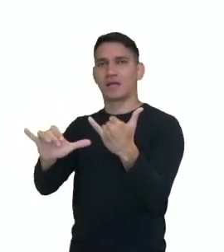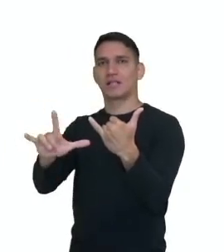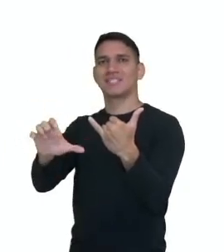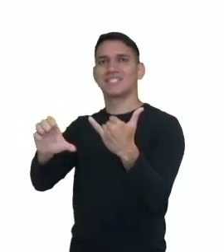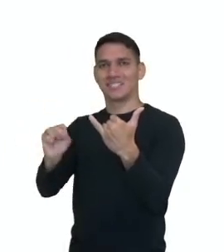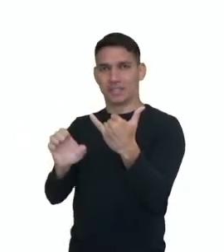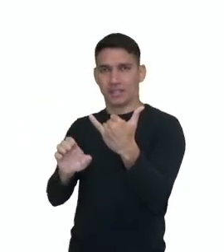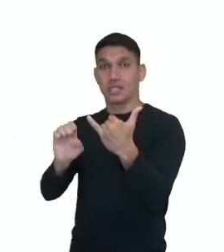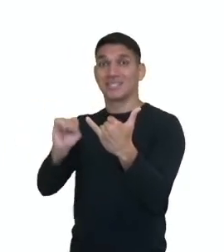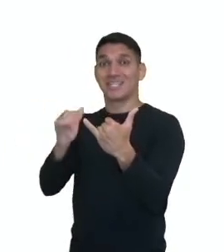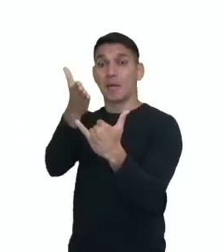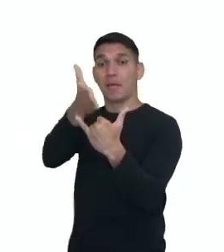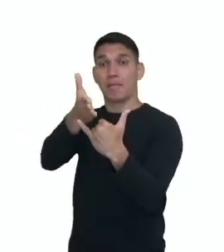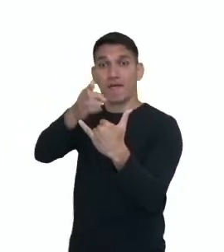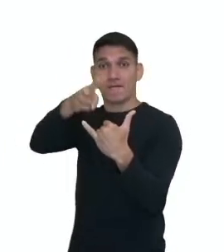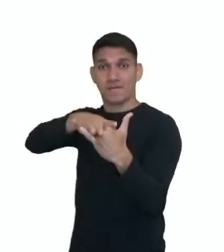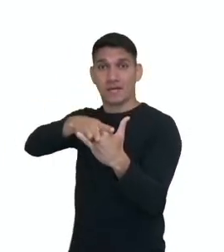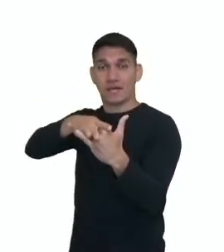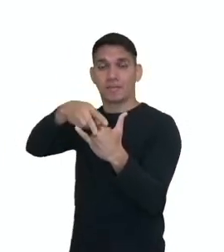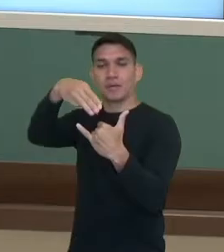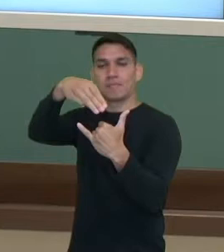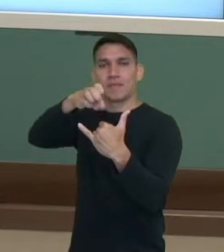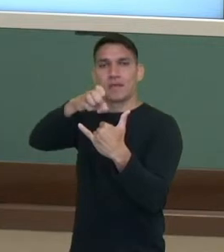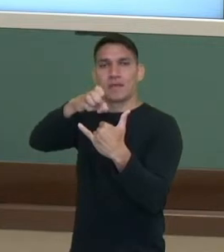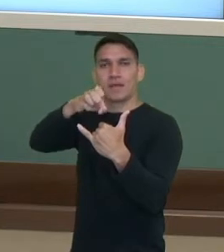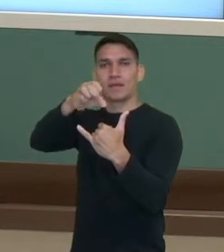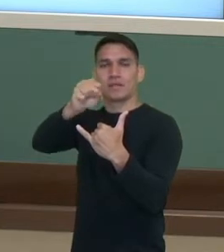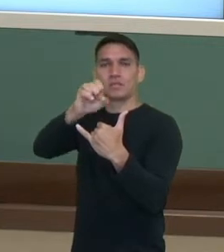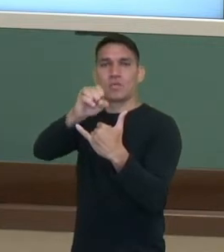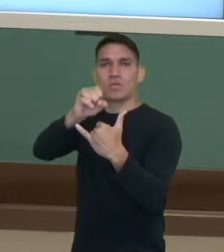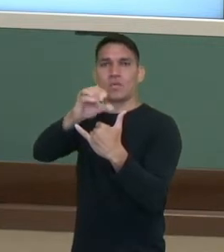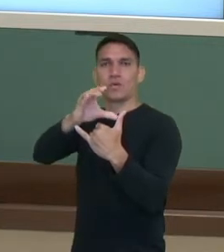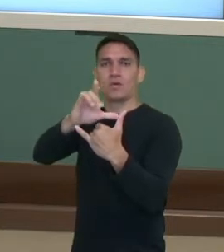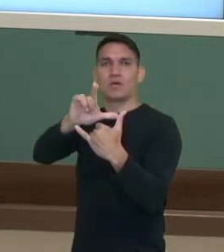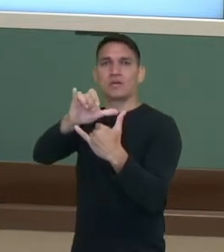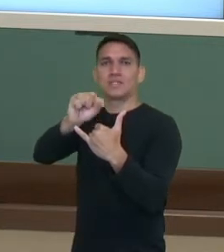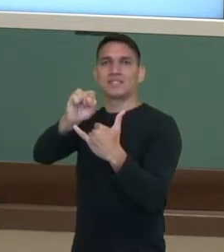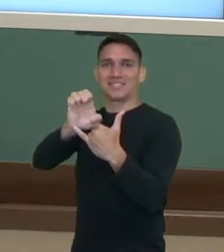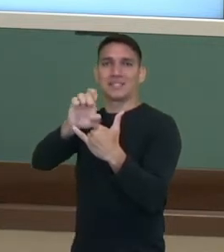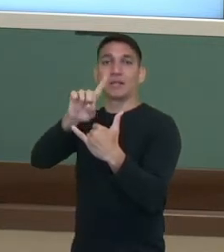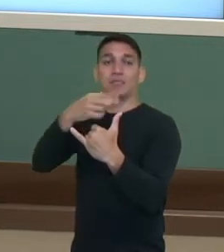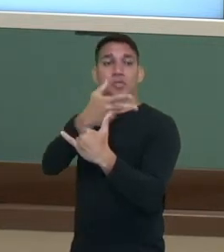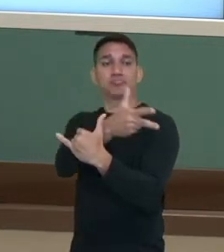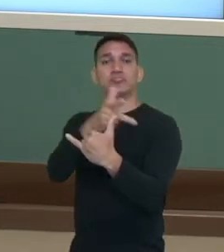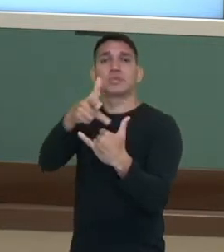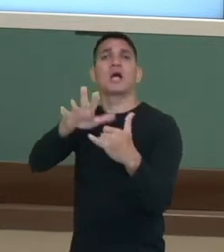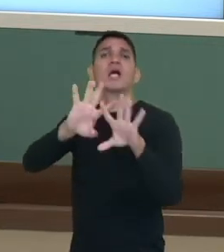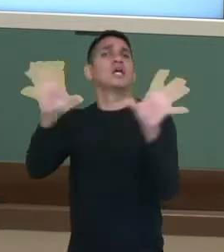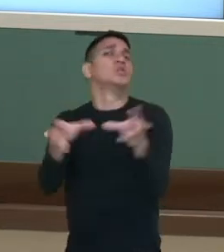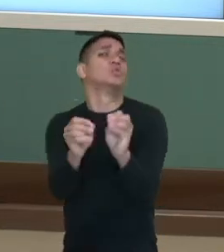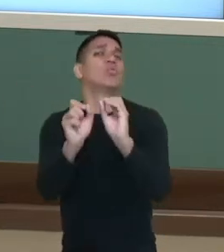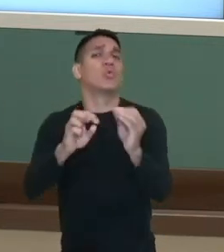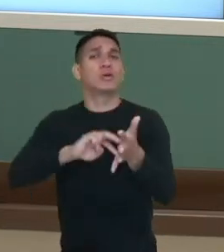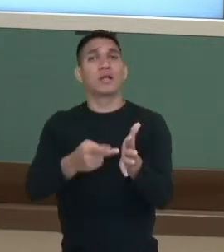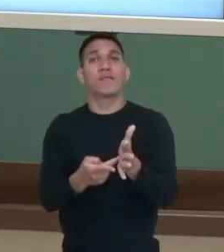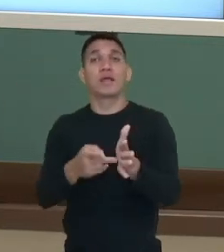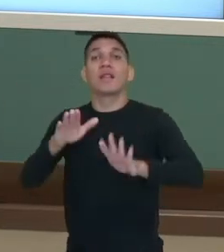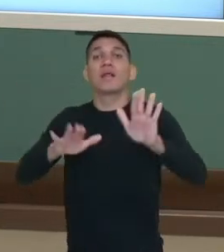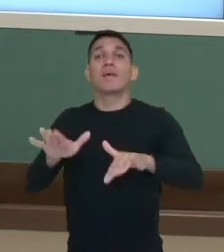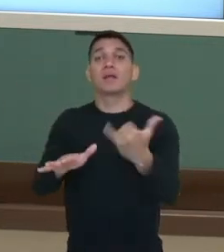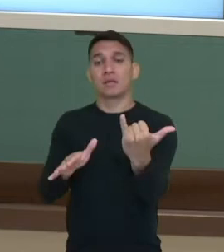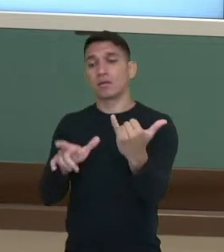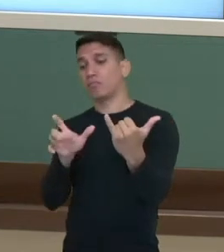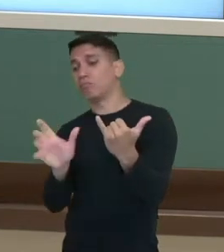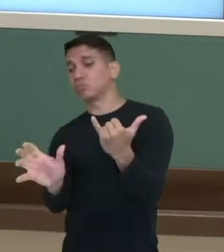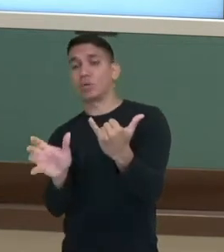mesóclise. Então, resumindo, o que é uma colocação pronominal? A colocação pronominal é aonde eu coloco,